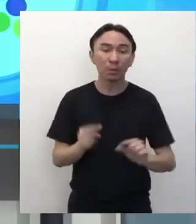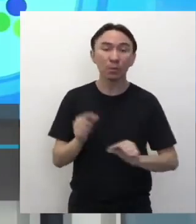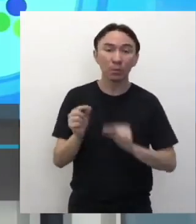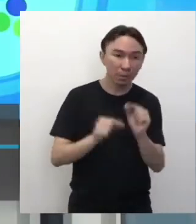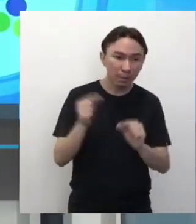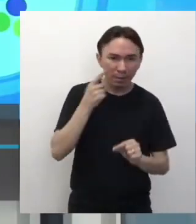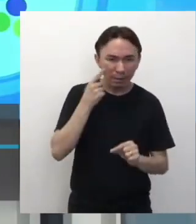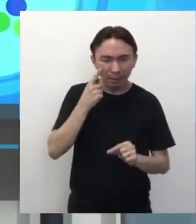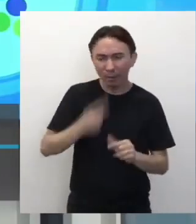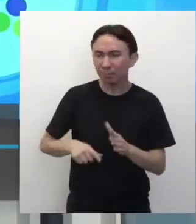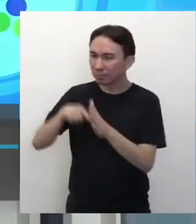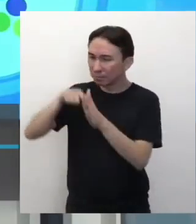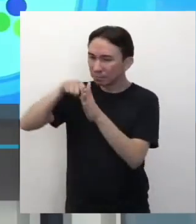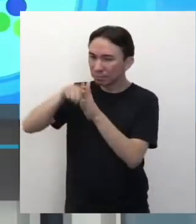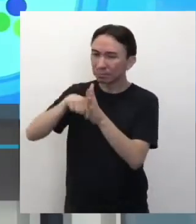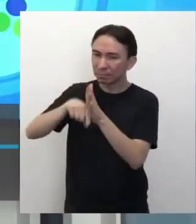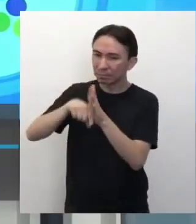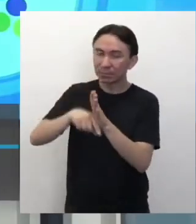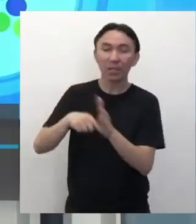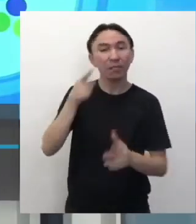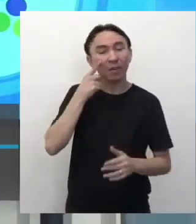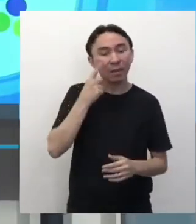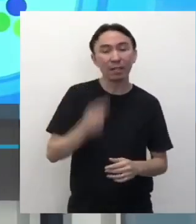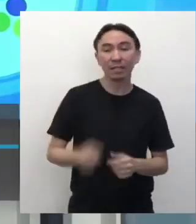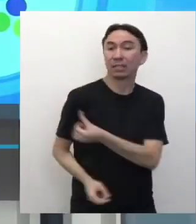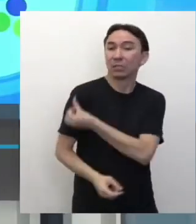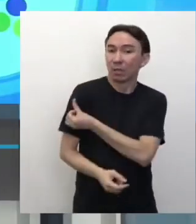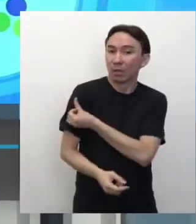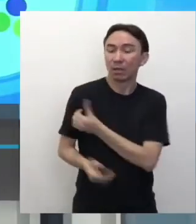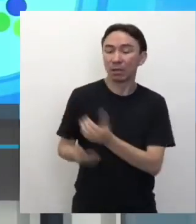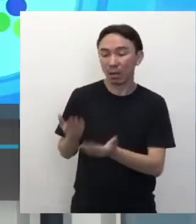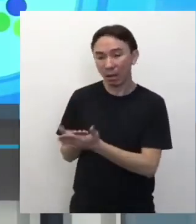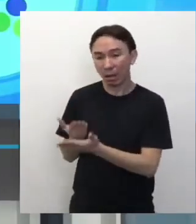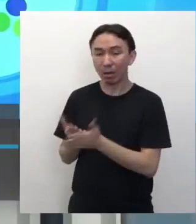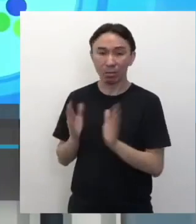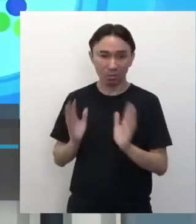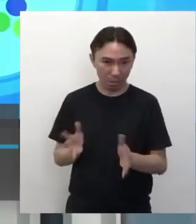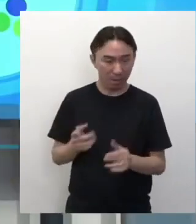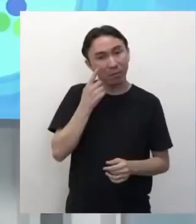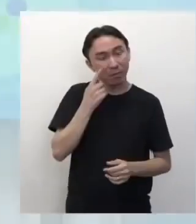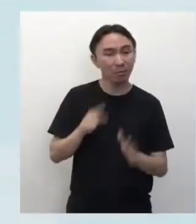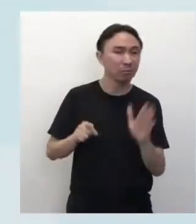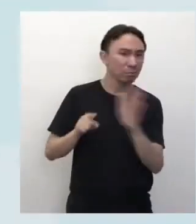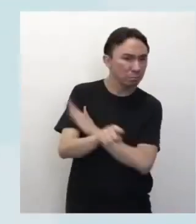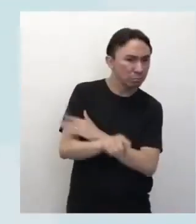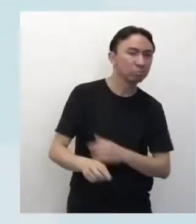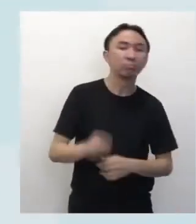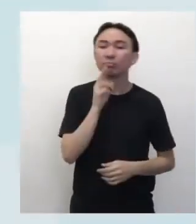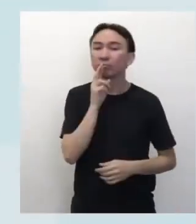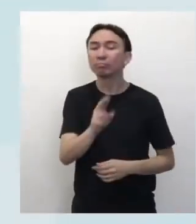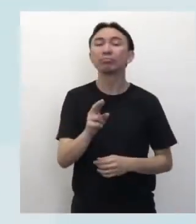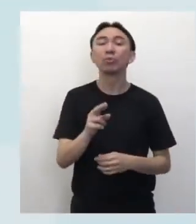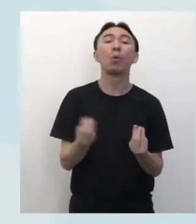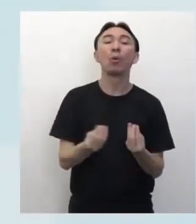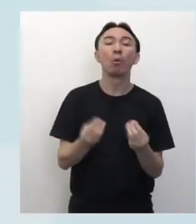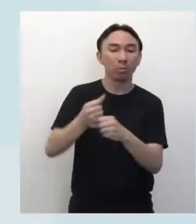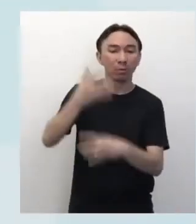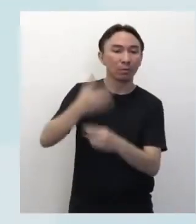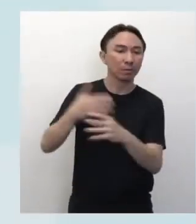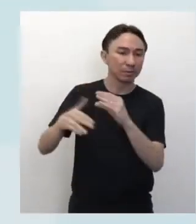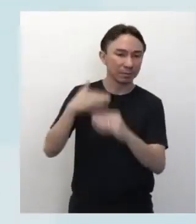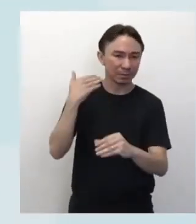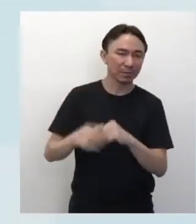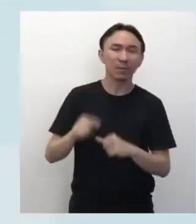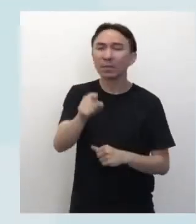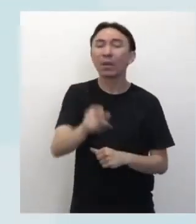já tiveram essa aula no 6º ano, para ver o que vocês vão responder aí no chat, tá? Então, vamos lá. Quais são os tipos de paisagens